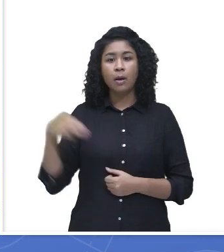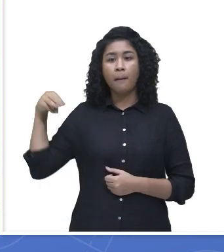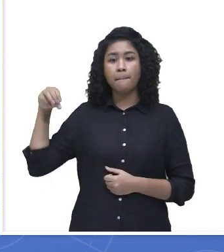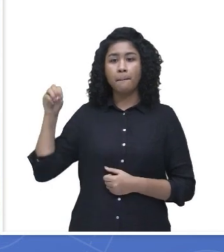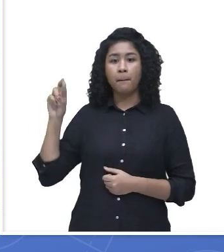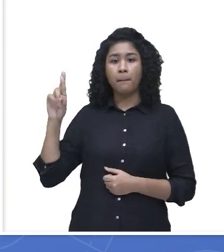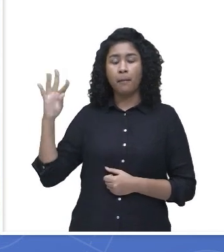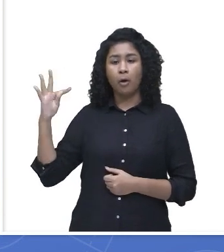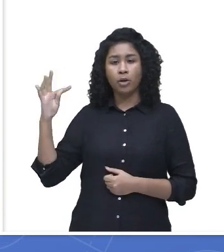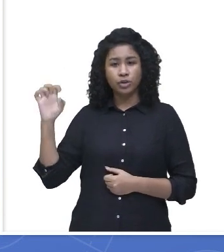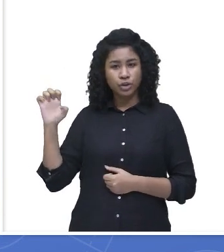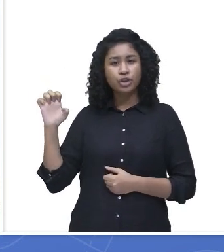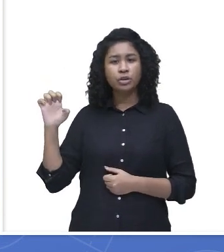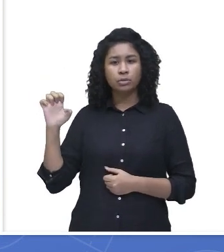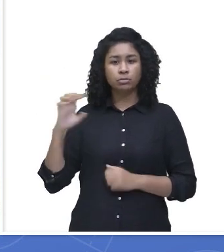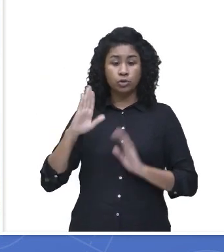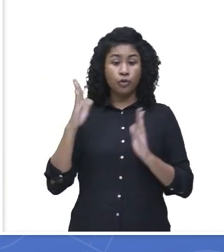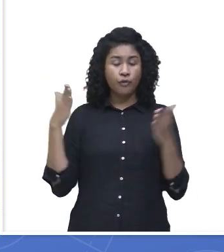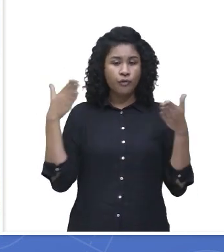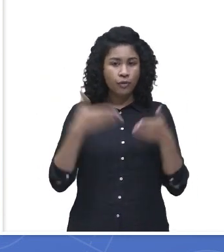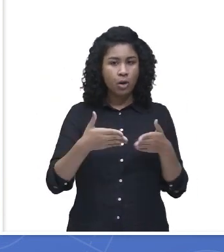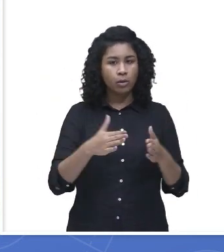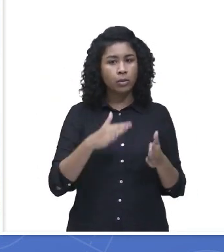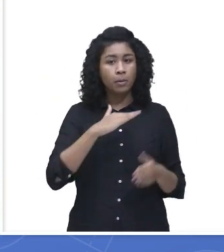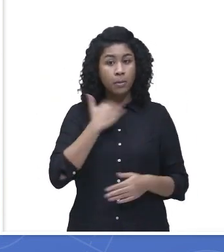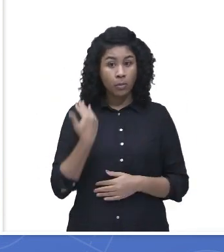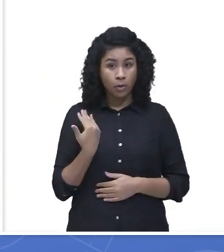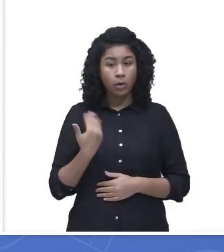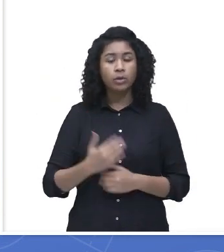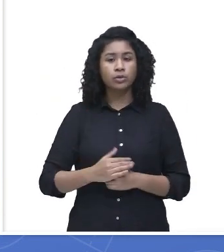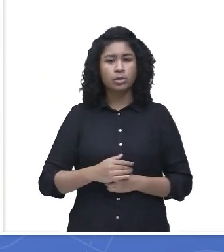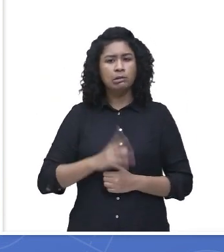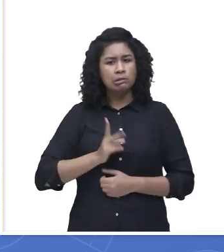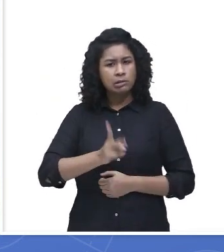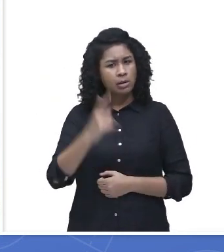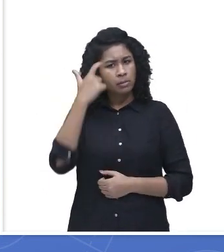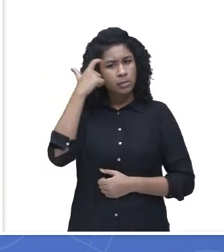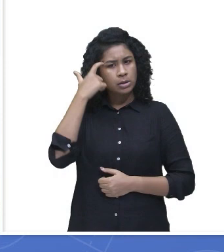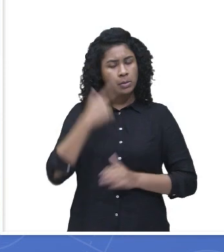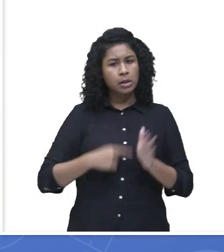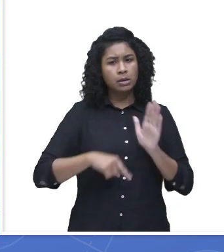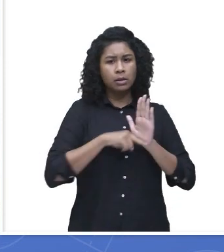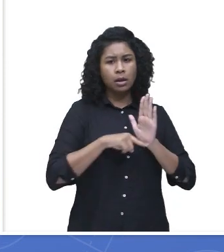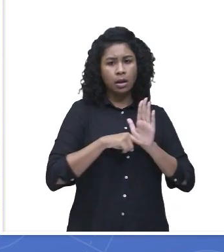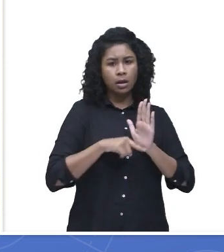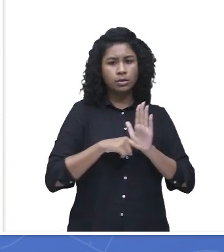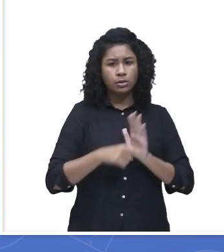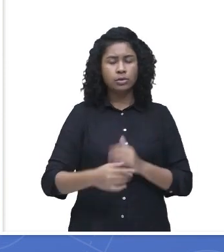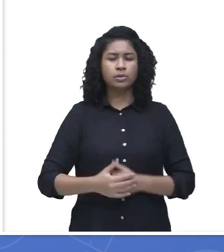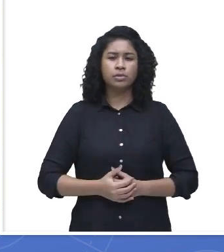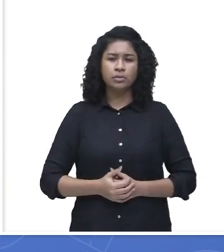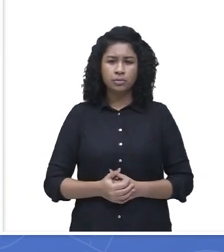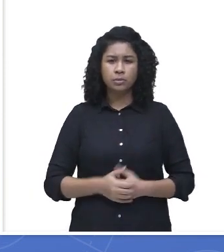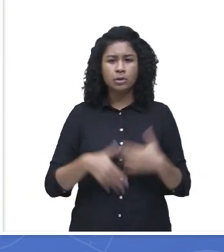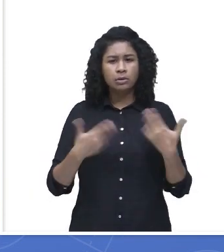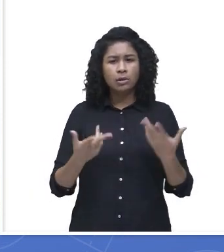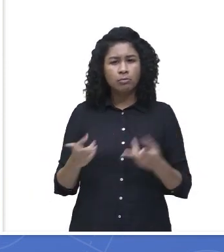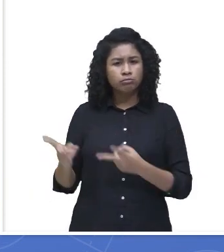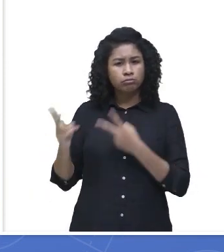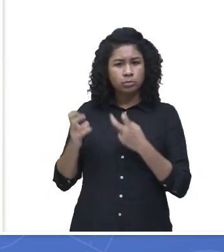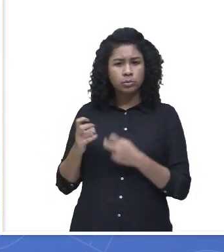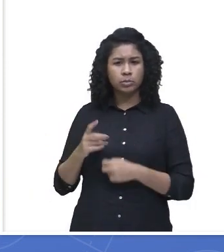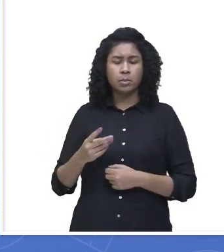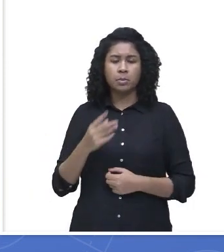temática mais voltada para a morte, certo? Uma temática mais pessimista. E ele coloca, ele entrega, né, essa